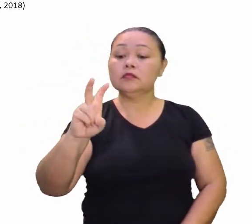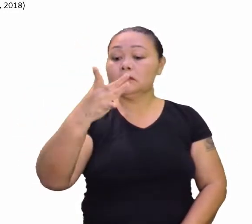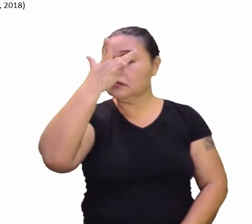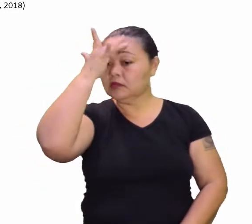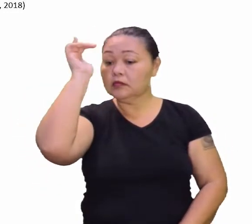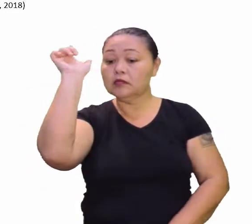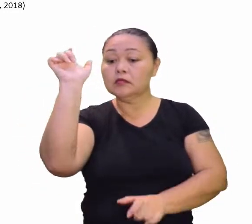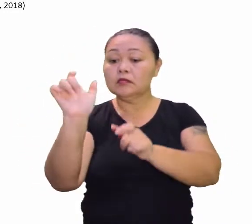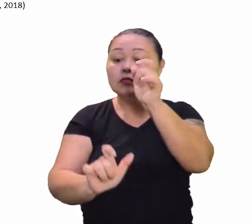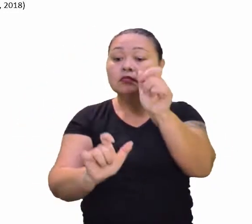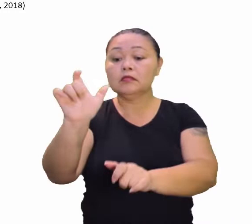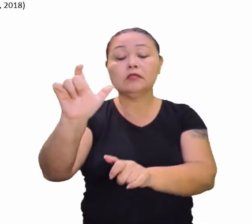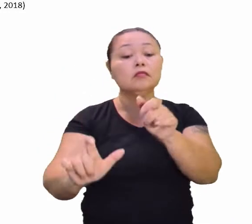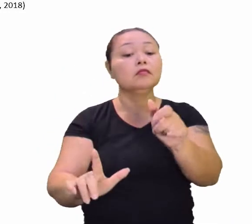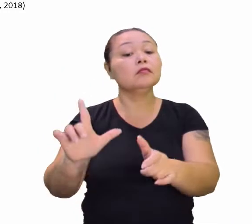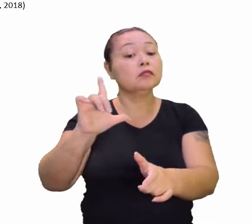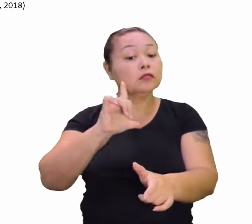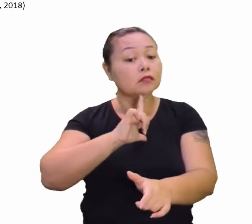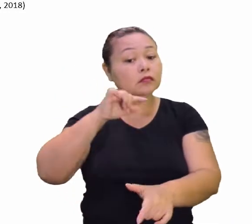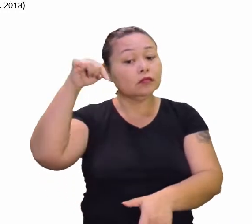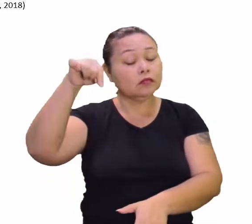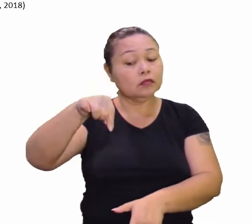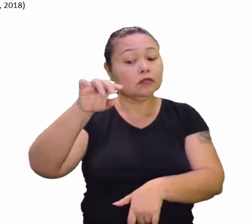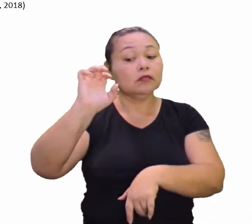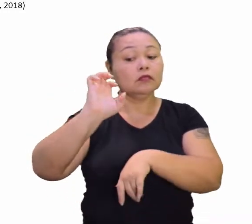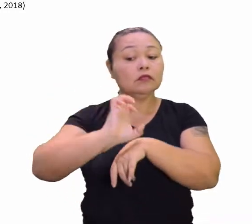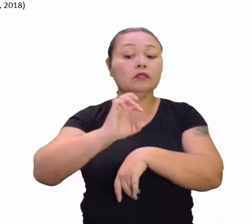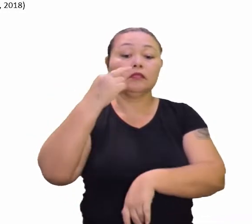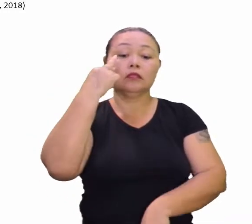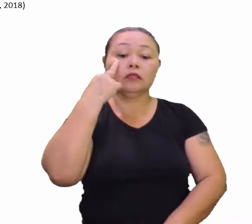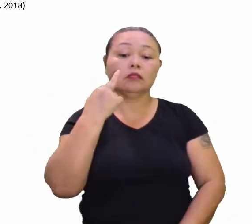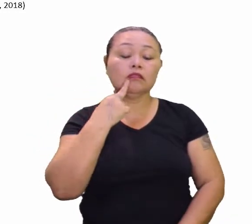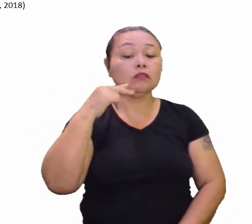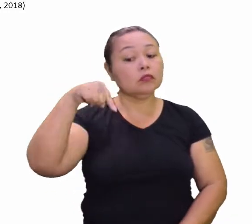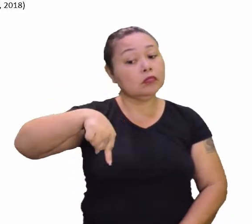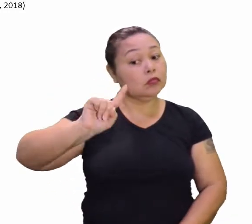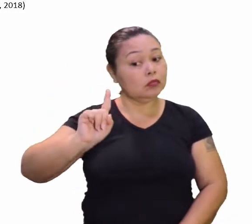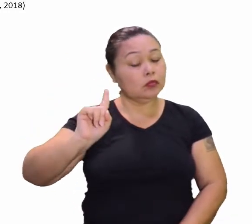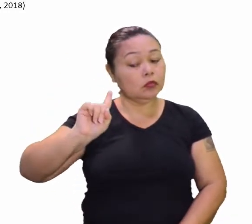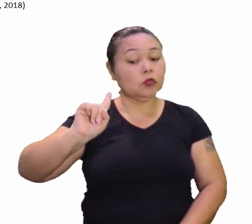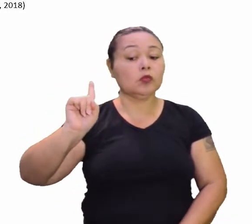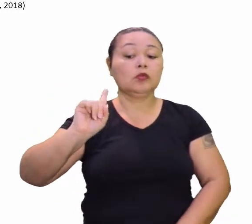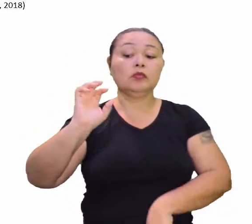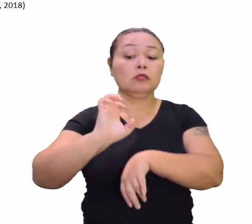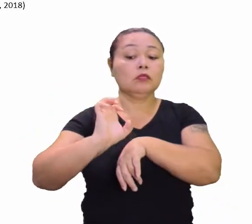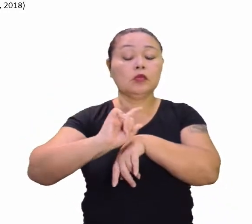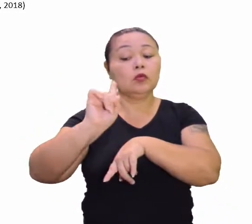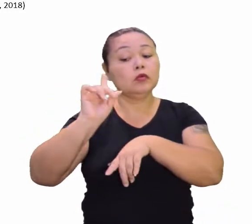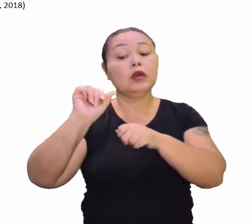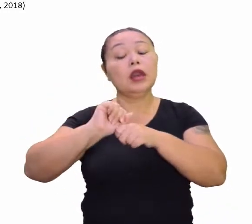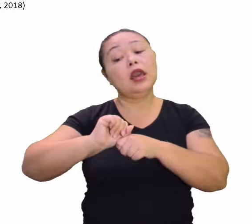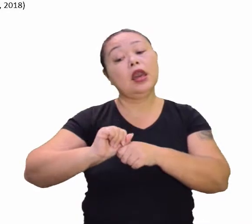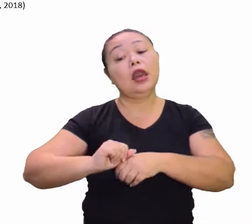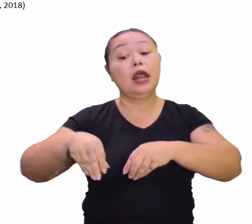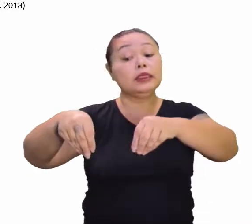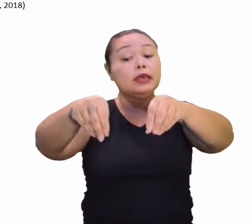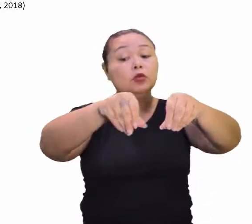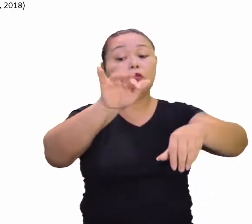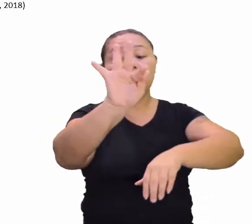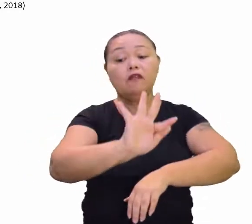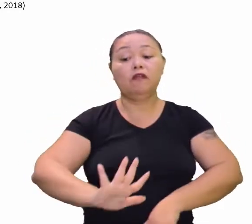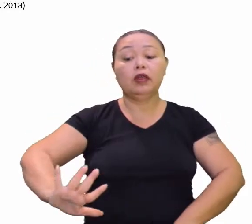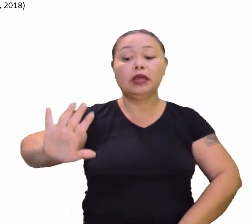503.125 pessoas era a população de Rondônia, que aqui não era estado ainda, era território federal de